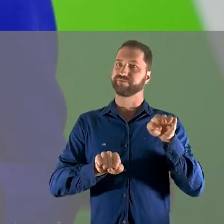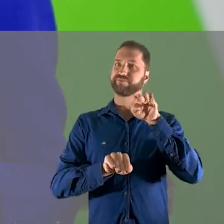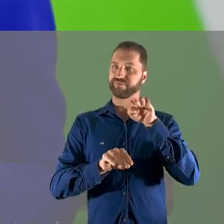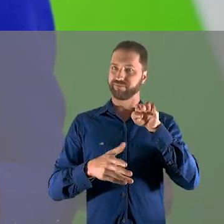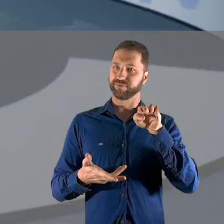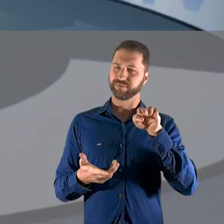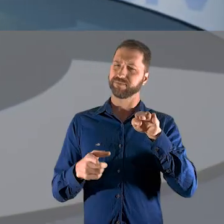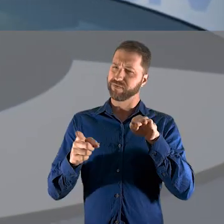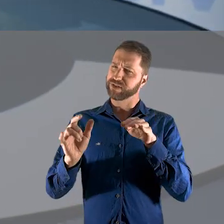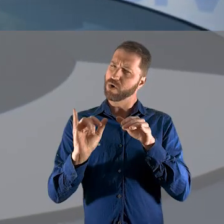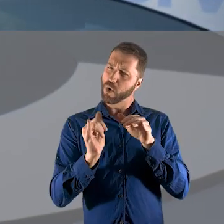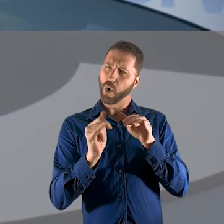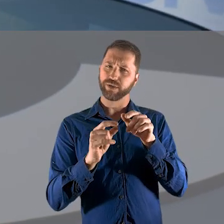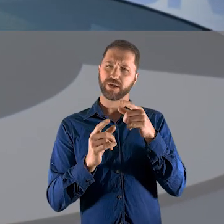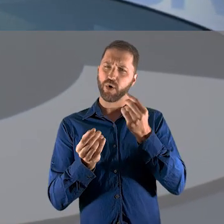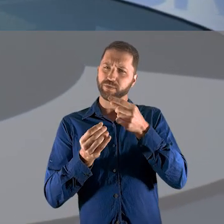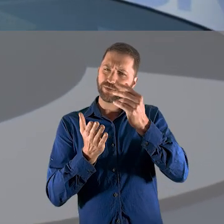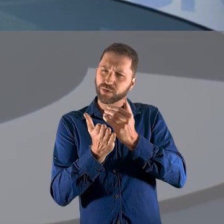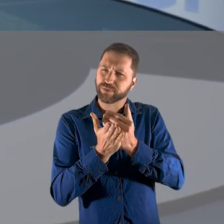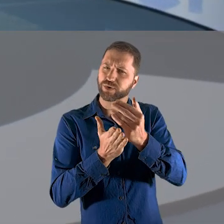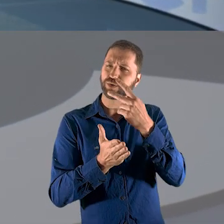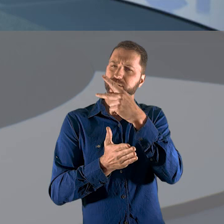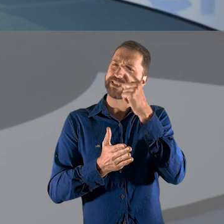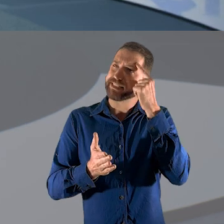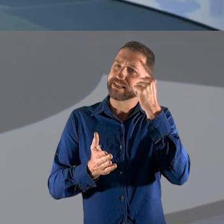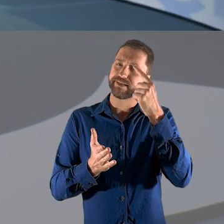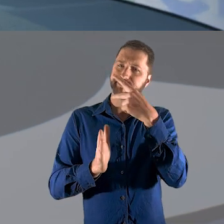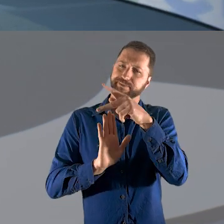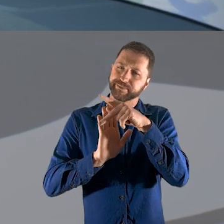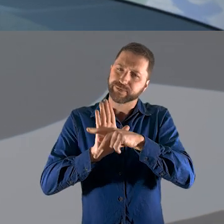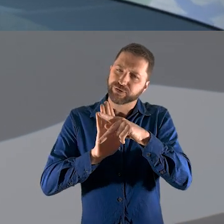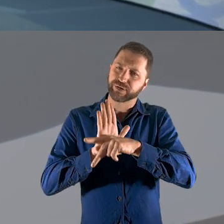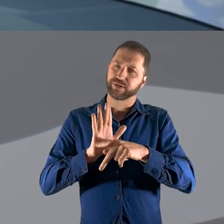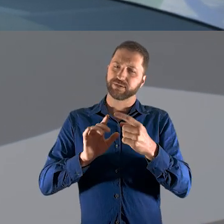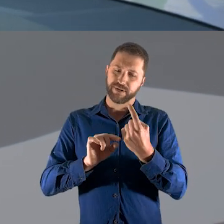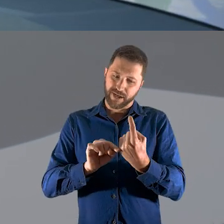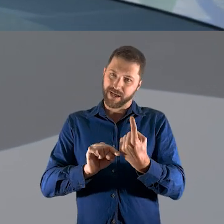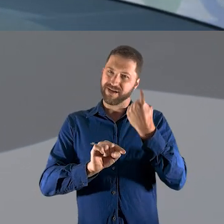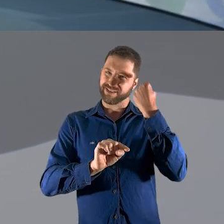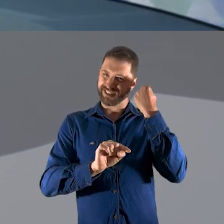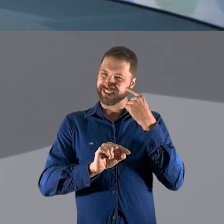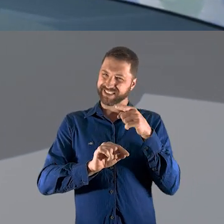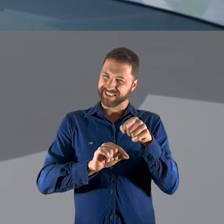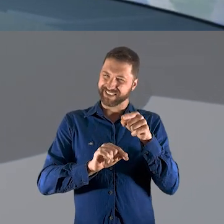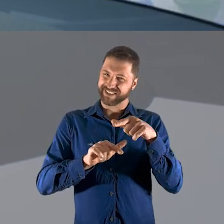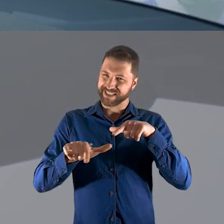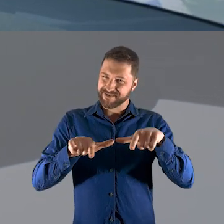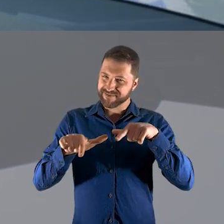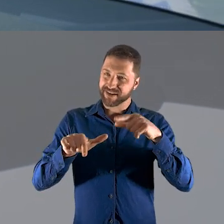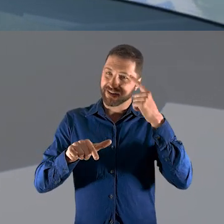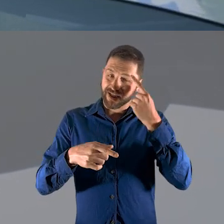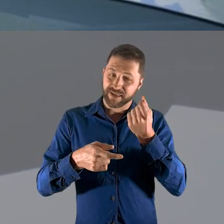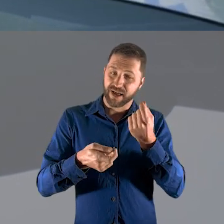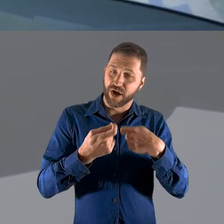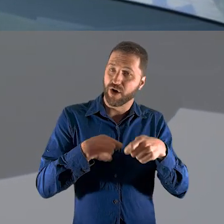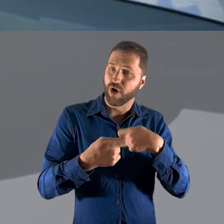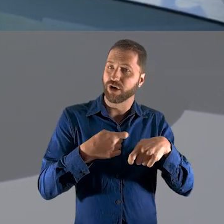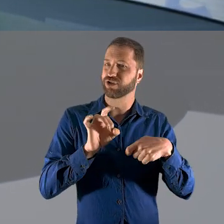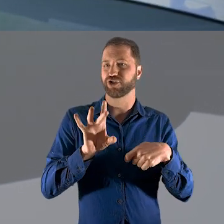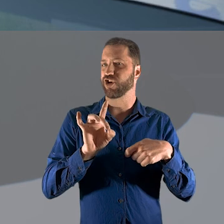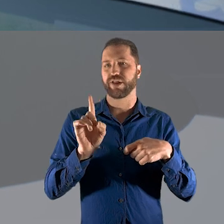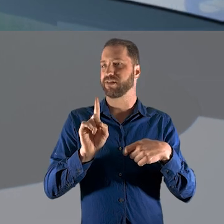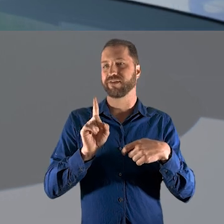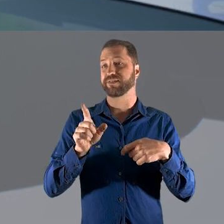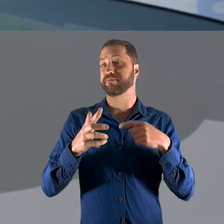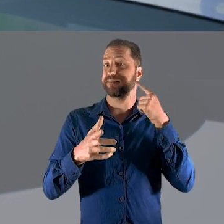aqui né que eu fiz questão que você mencionasse porque isso faz bem para as pessoas antes mesmo de você pensar